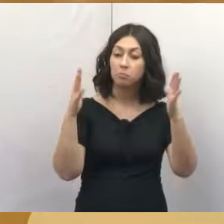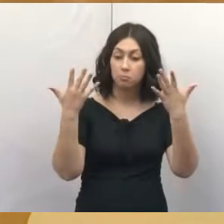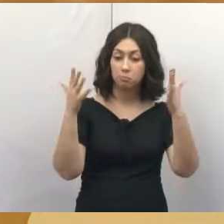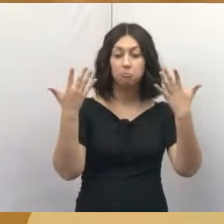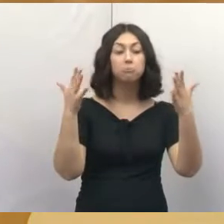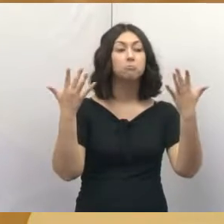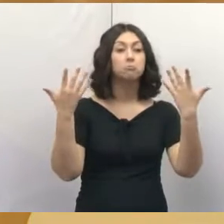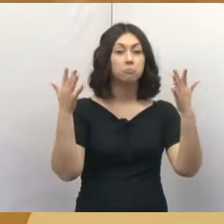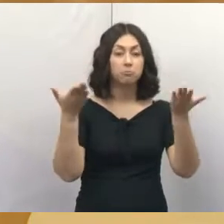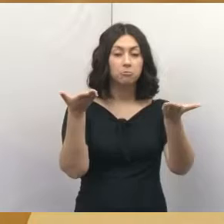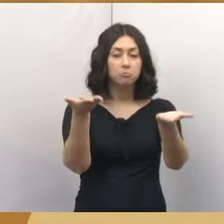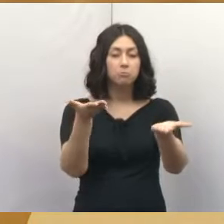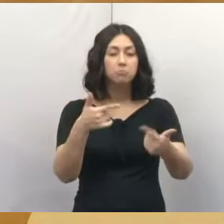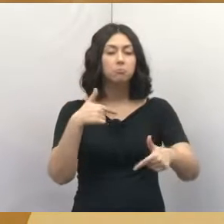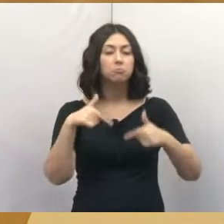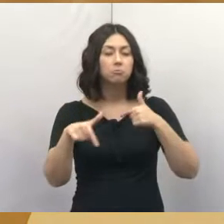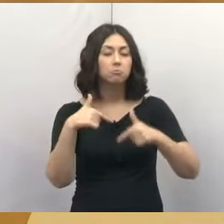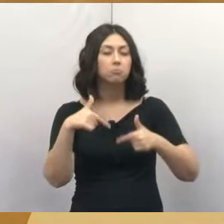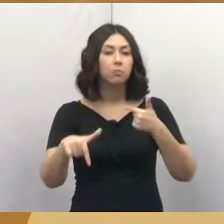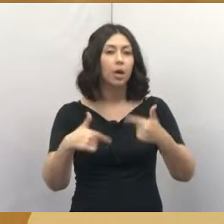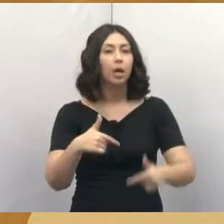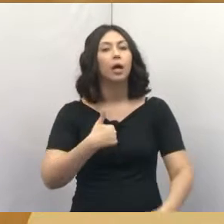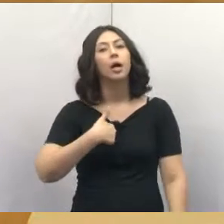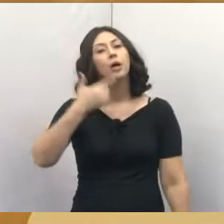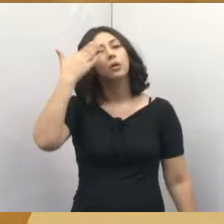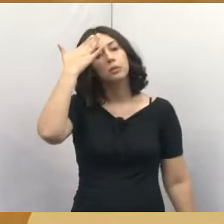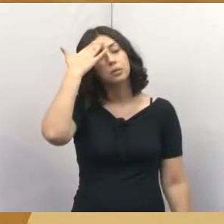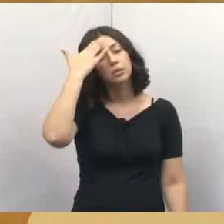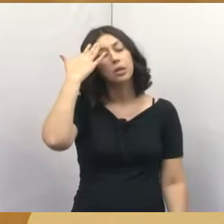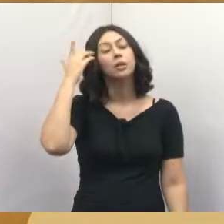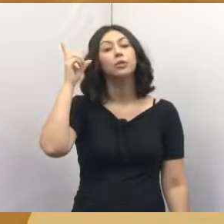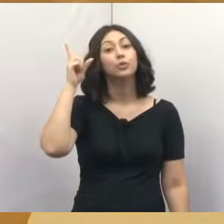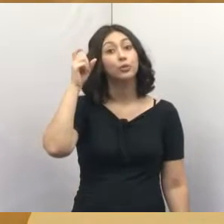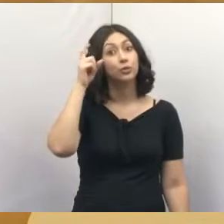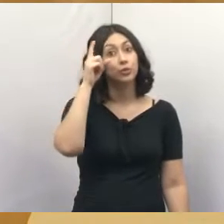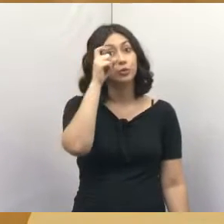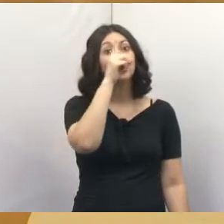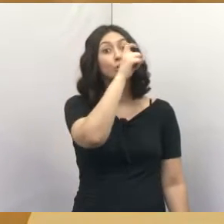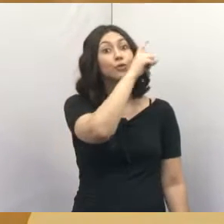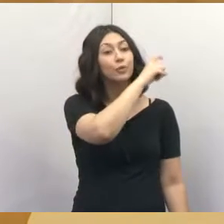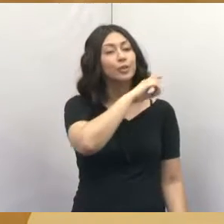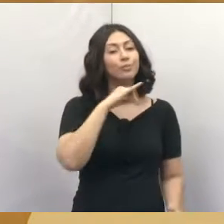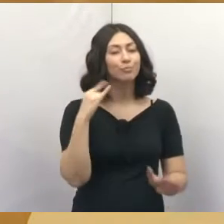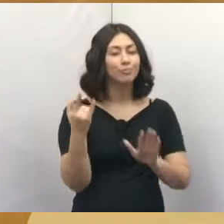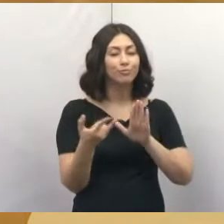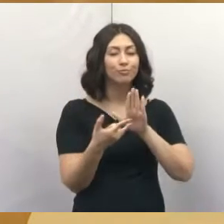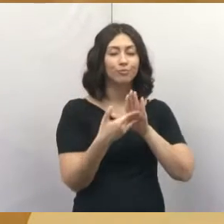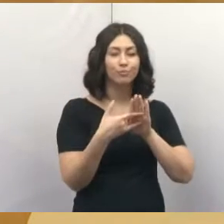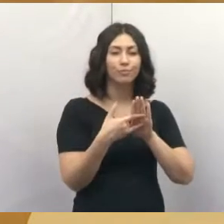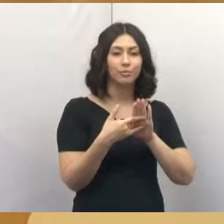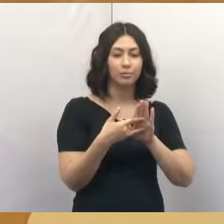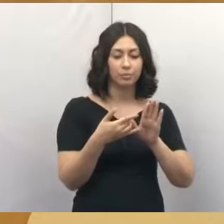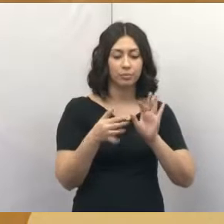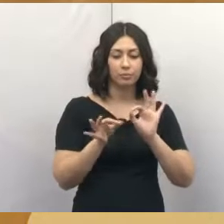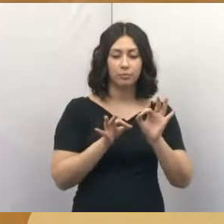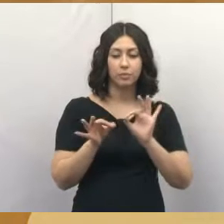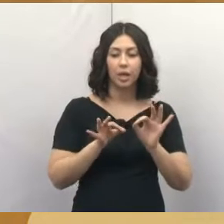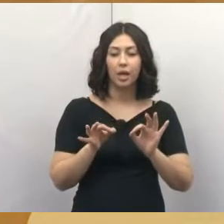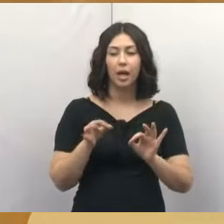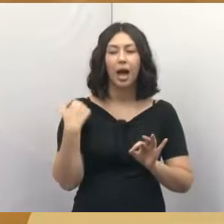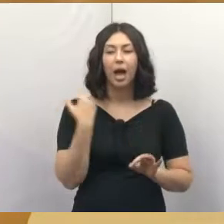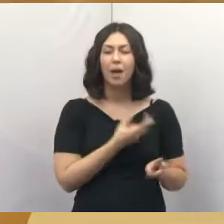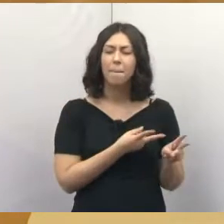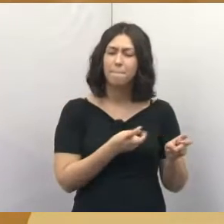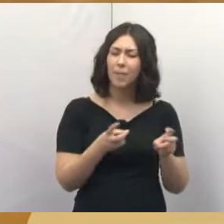parabenizando você por esse trabalho que eu sei que foi árduo aí para rever esse regimento interno. E muita coisa a gente via que